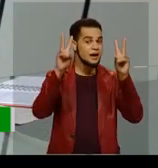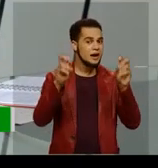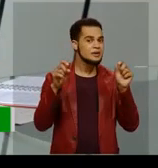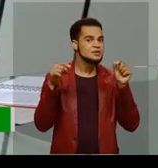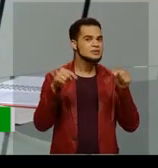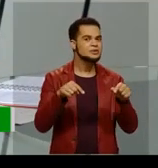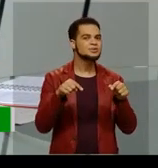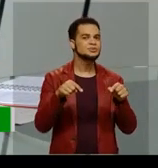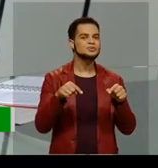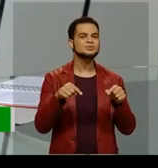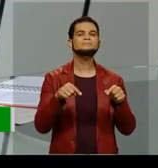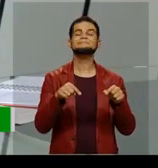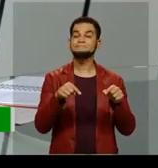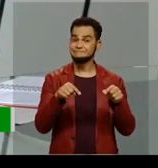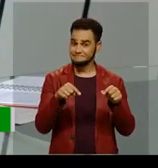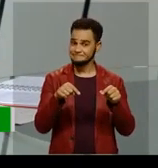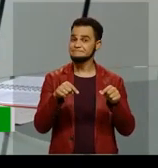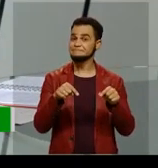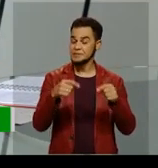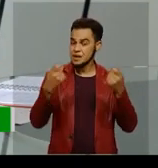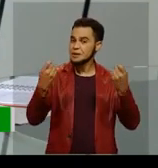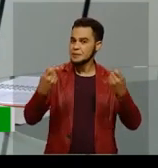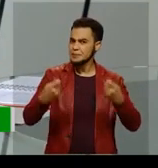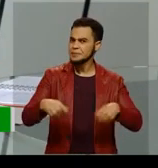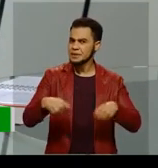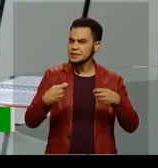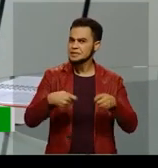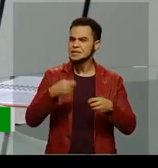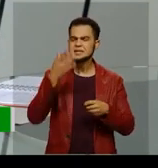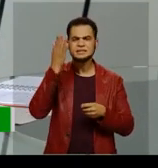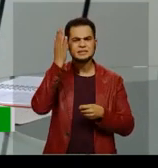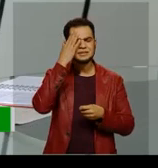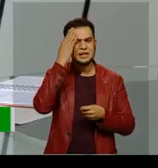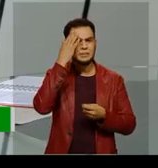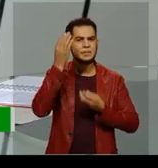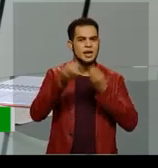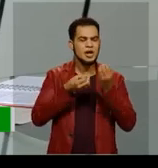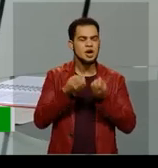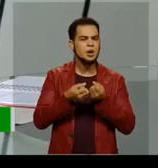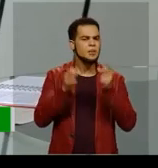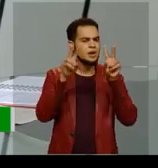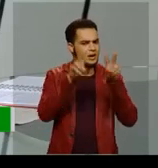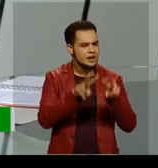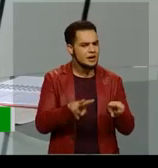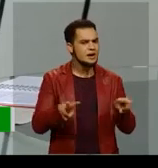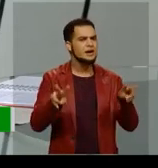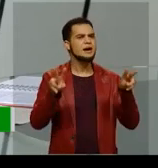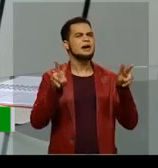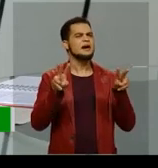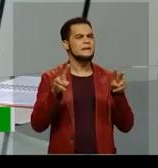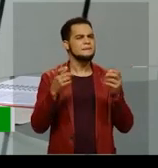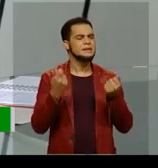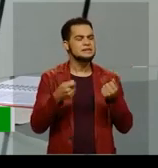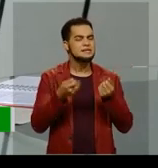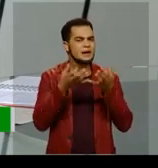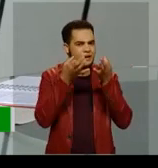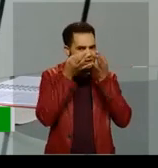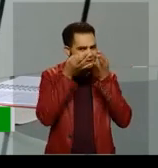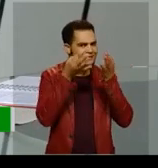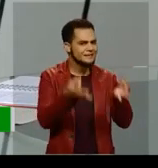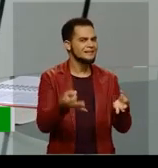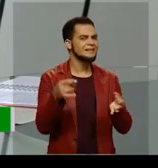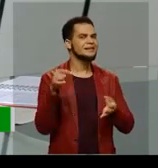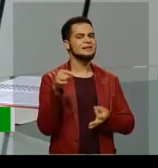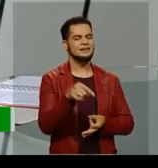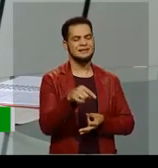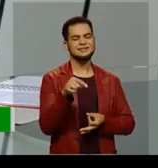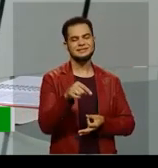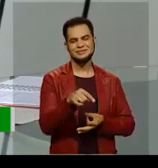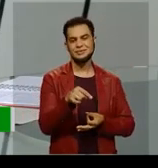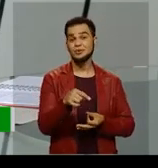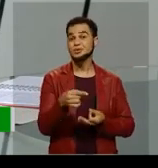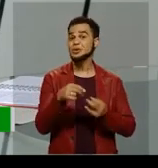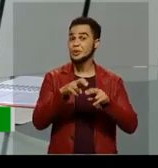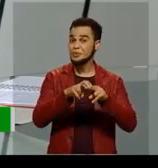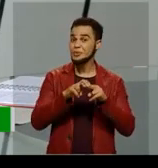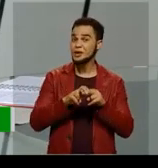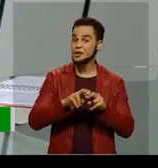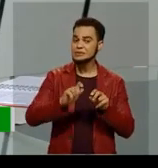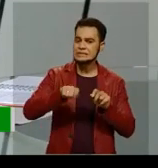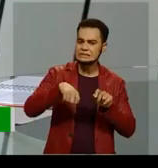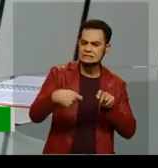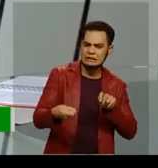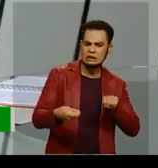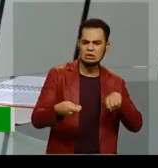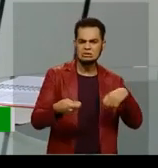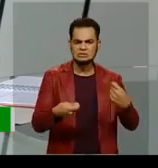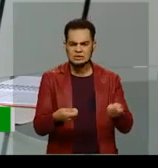que precisa de ter um olhar carinhoso, né? Por causa da ambiguidade na